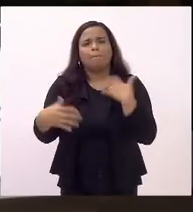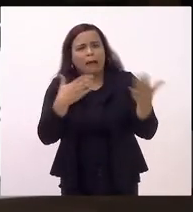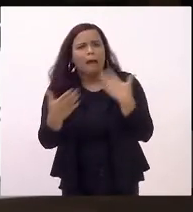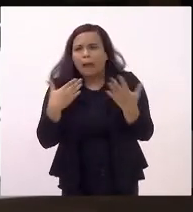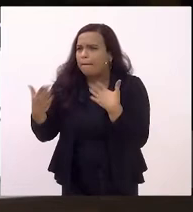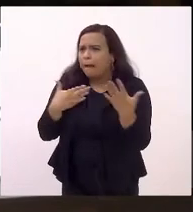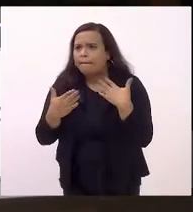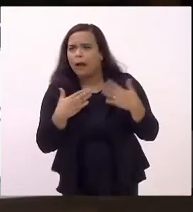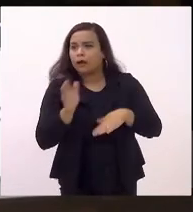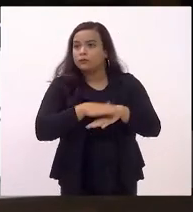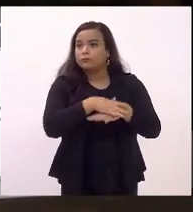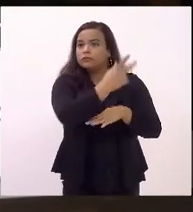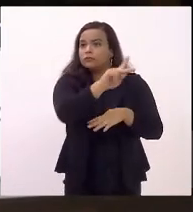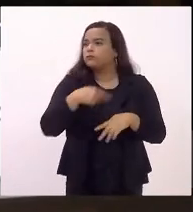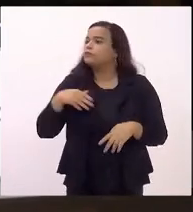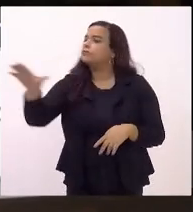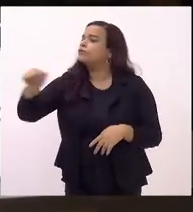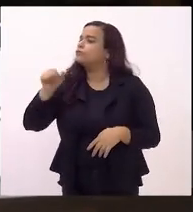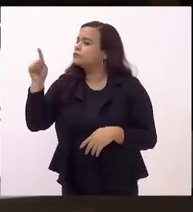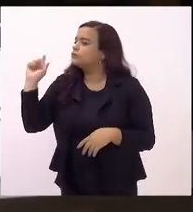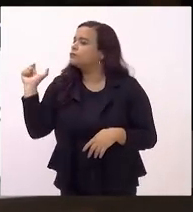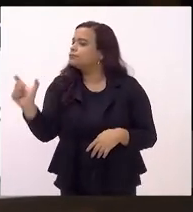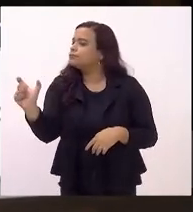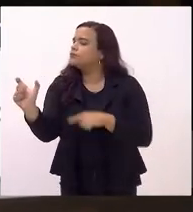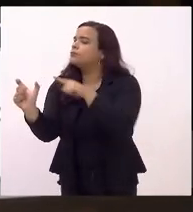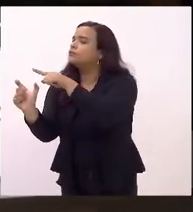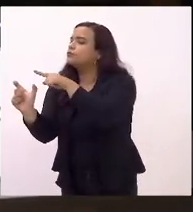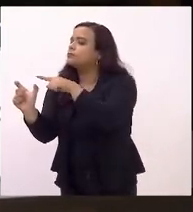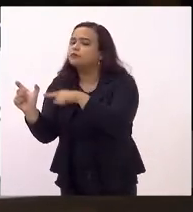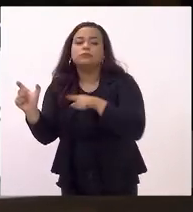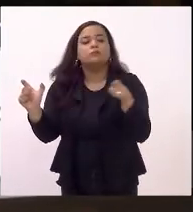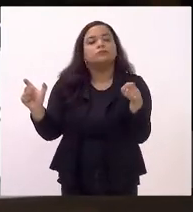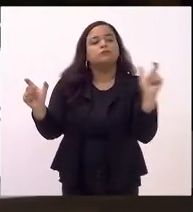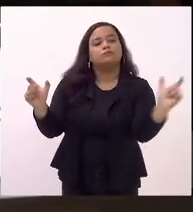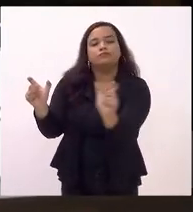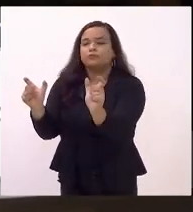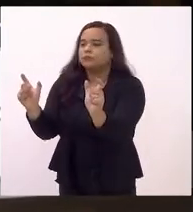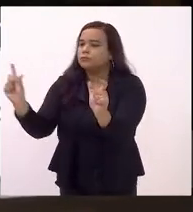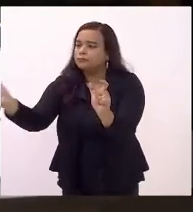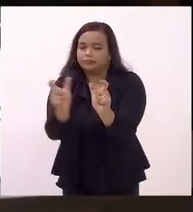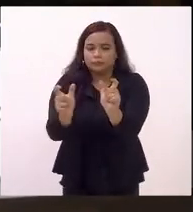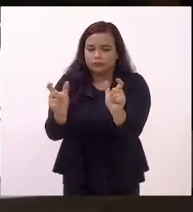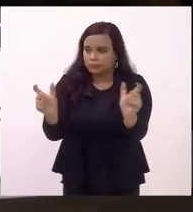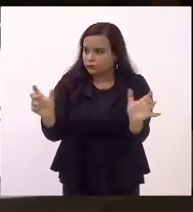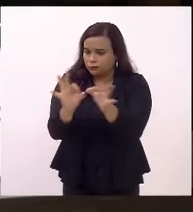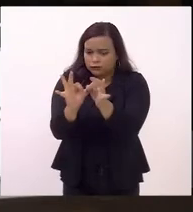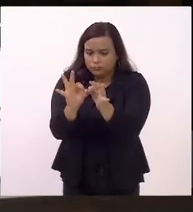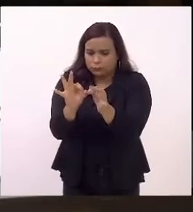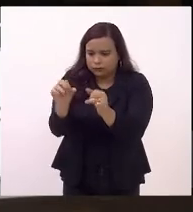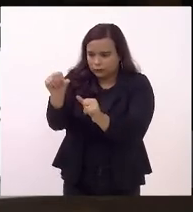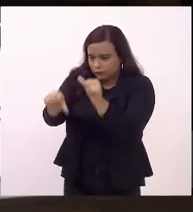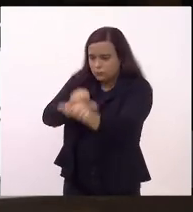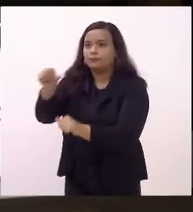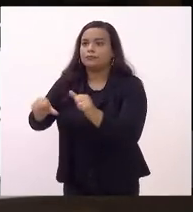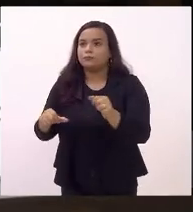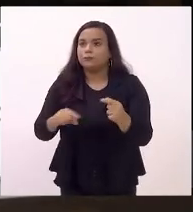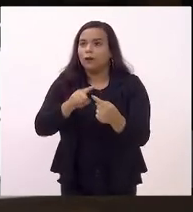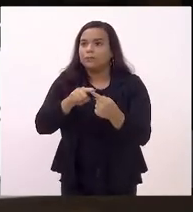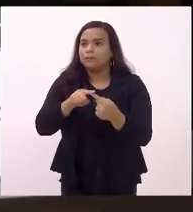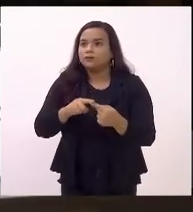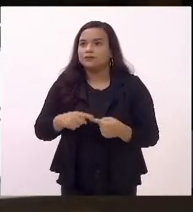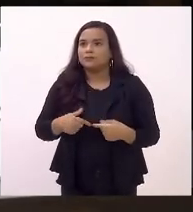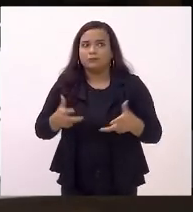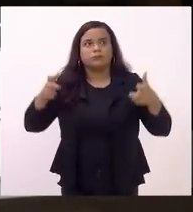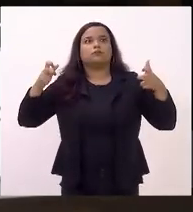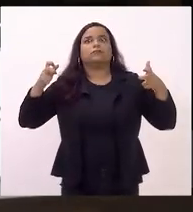consegue fazer uma fala, uma colocação, uma observação e muda o curso. É muito difícil ver